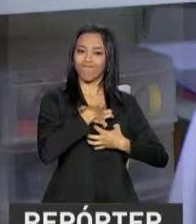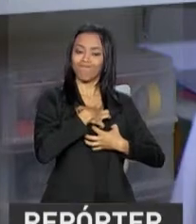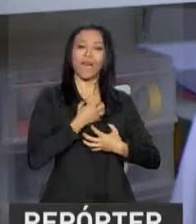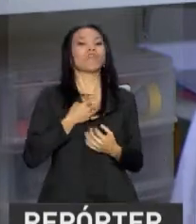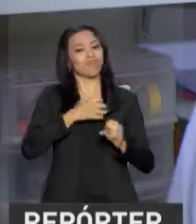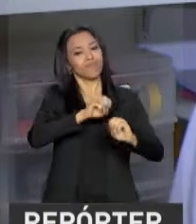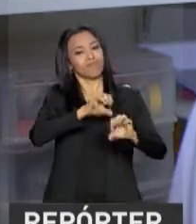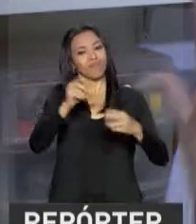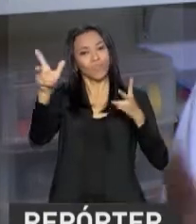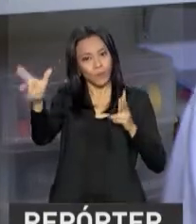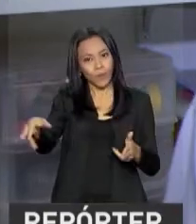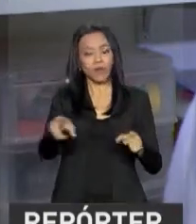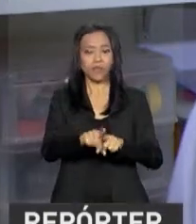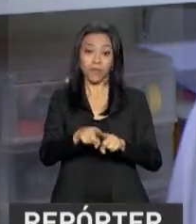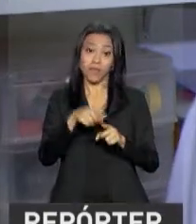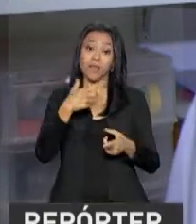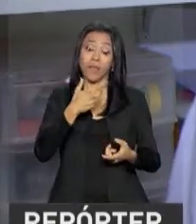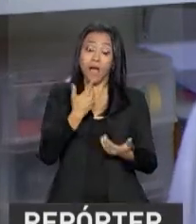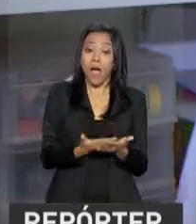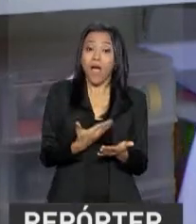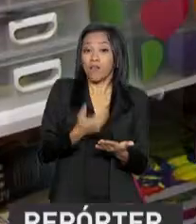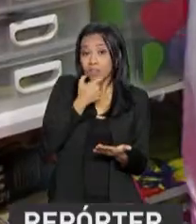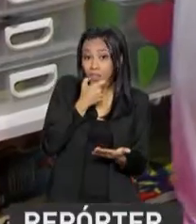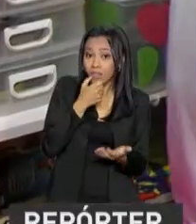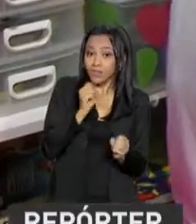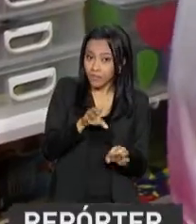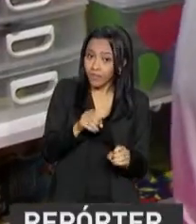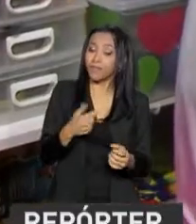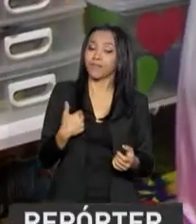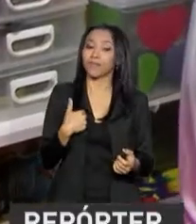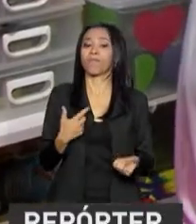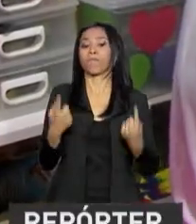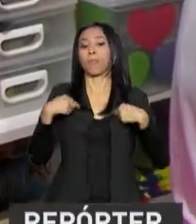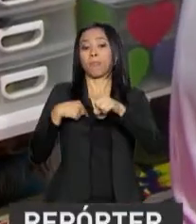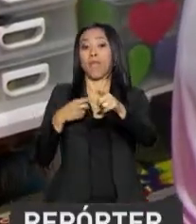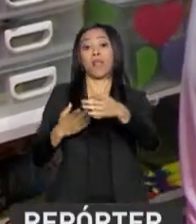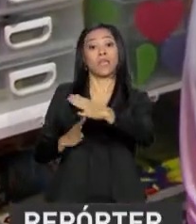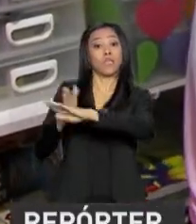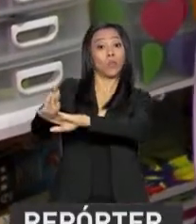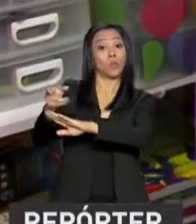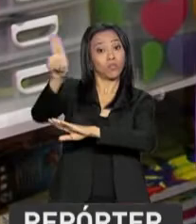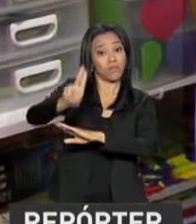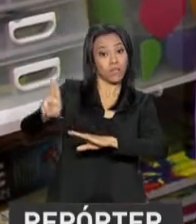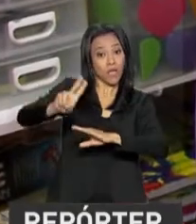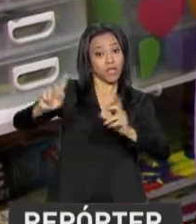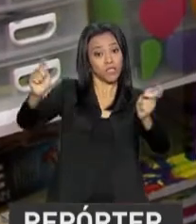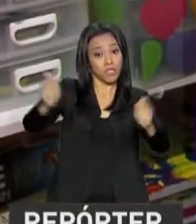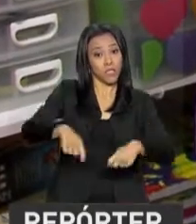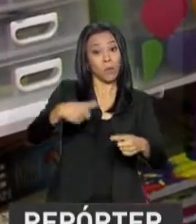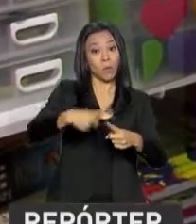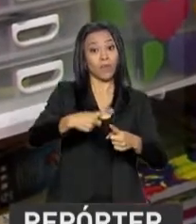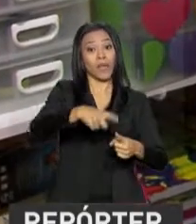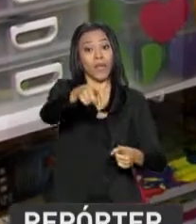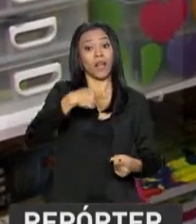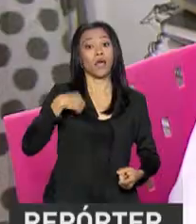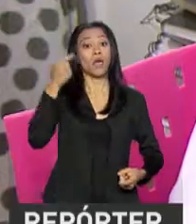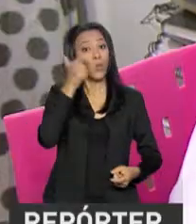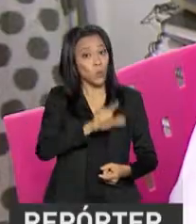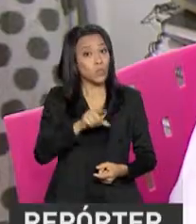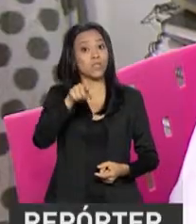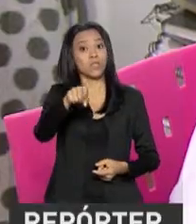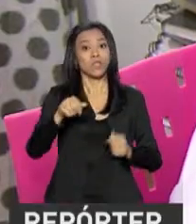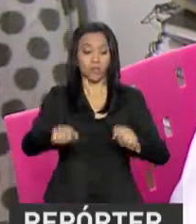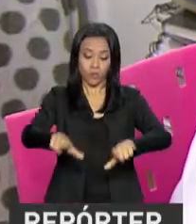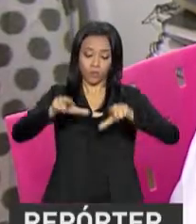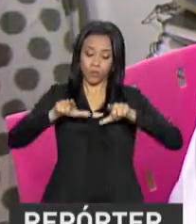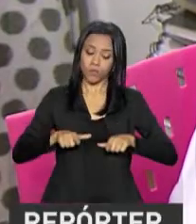toda na aula de inglês e eu penso mesmo que é uma coisa que eu gosto muito o ingresso na universidade só foi possível porque a estudante conseguiu o diploma do ensino